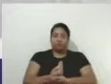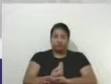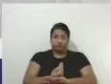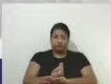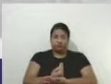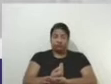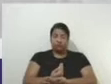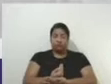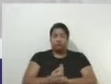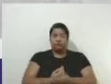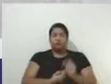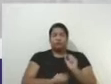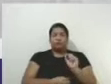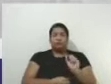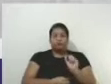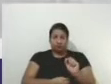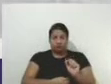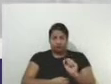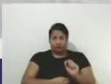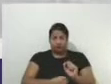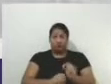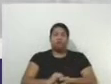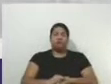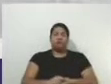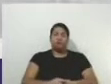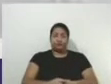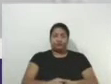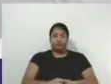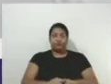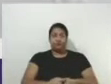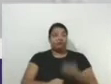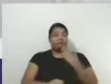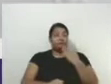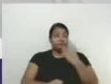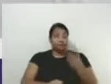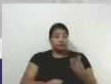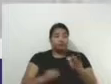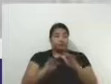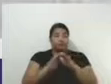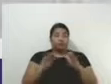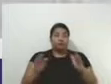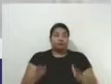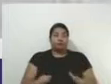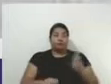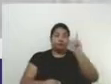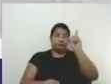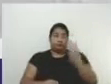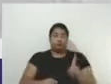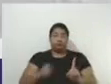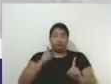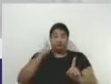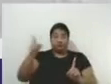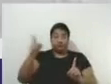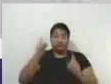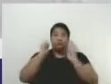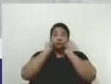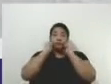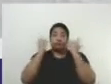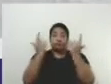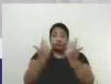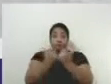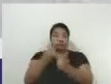fizemos um requerimento para a mesa diretora da LESP, Assembleia Legislativa do Estado de São Paulo,